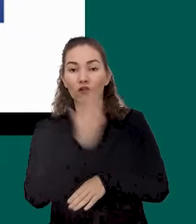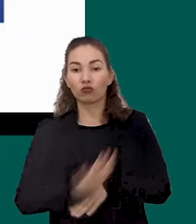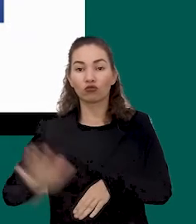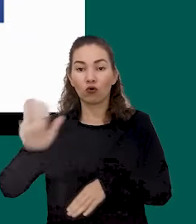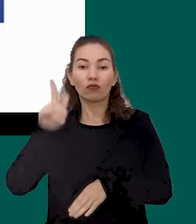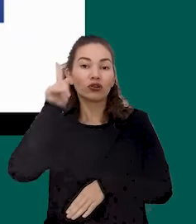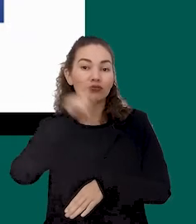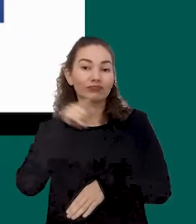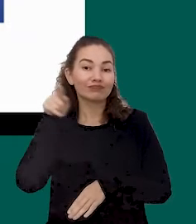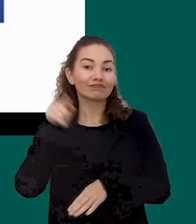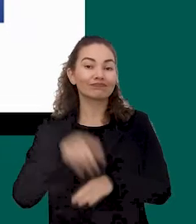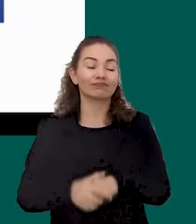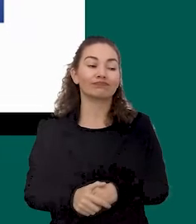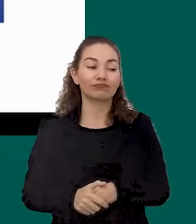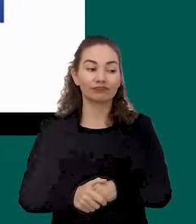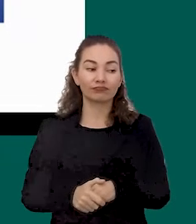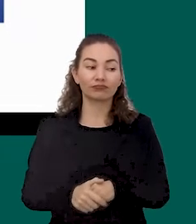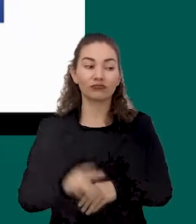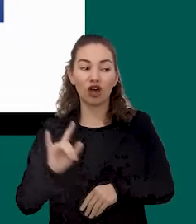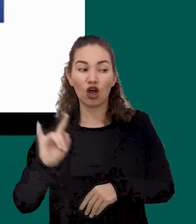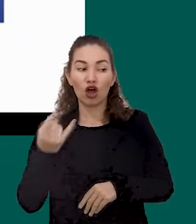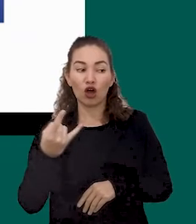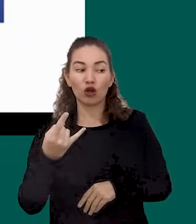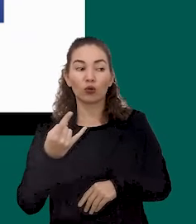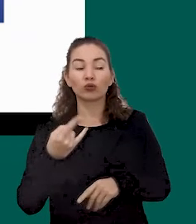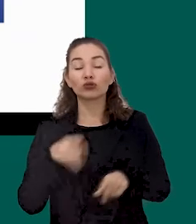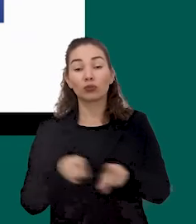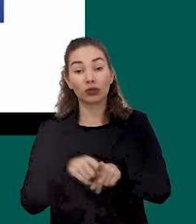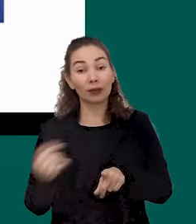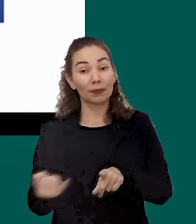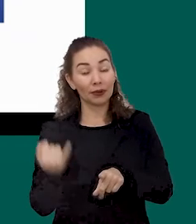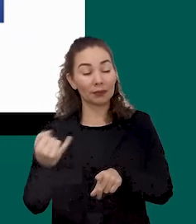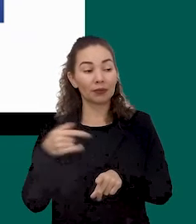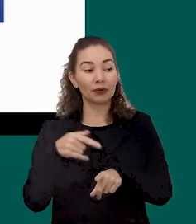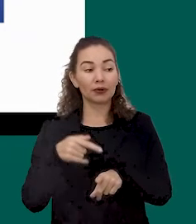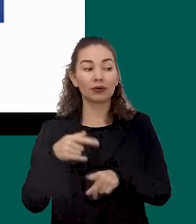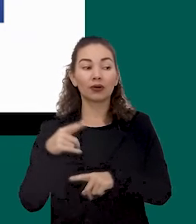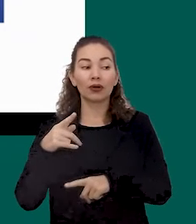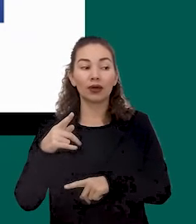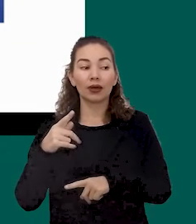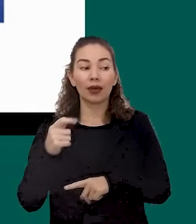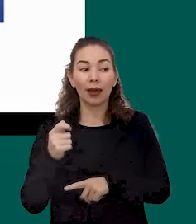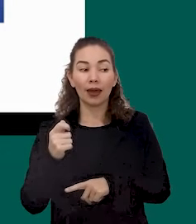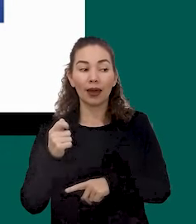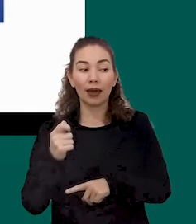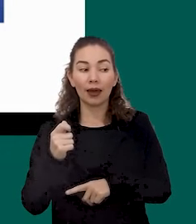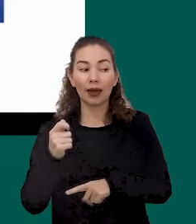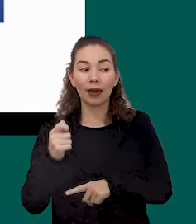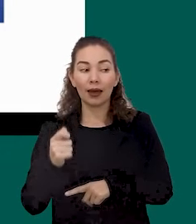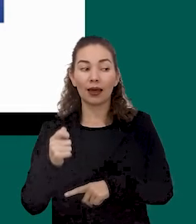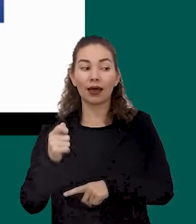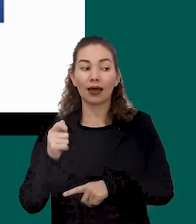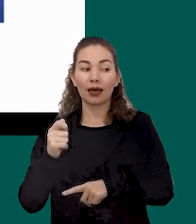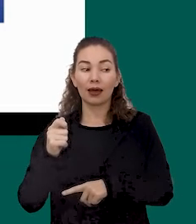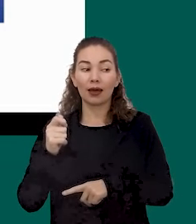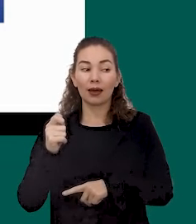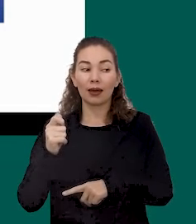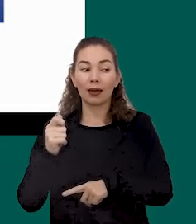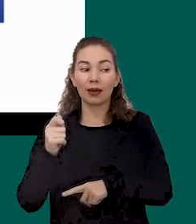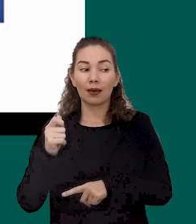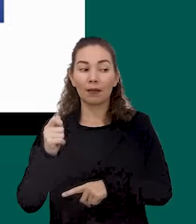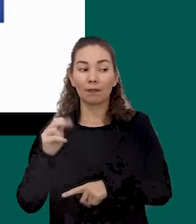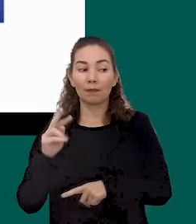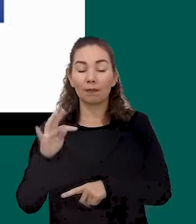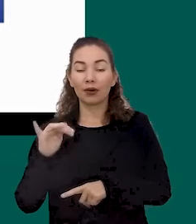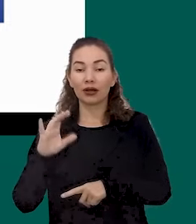tá? Por último, pessoal, mas não menos importante, também uma outra estratégia muito avançada, a estratégia de vírus-like particles. É uma estratégia